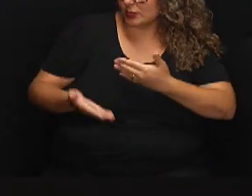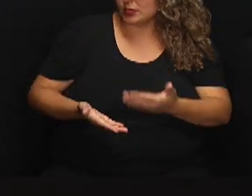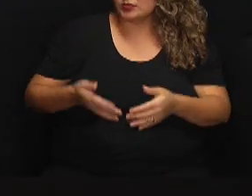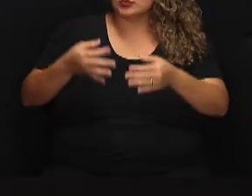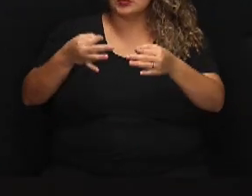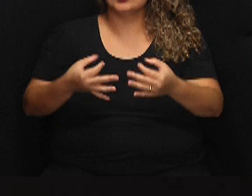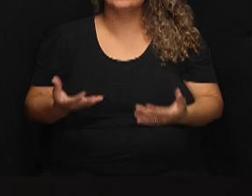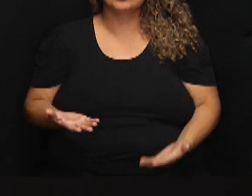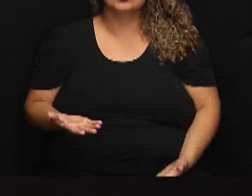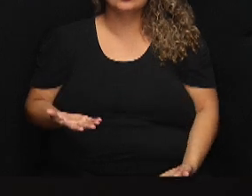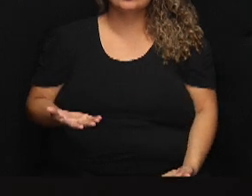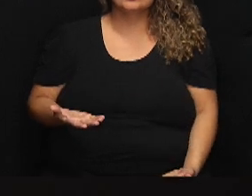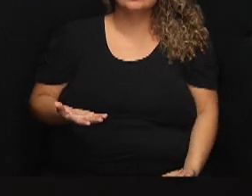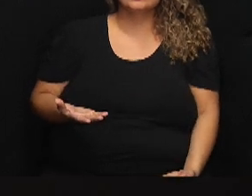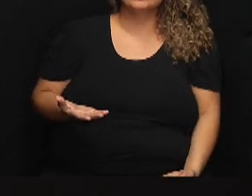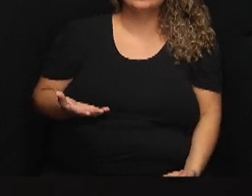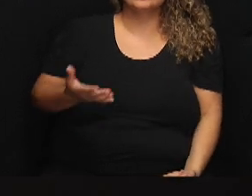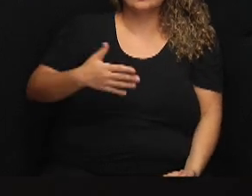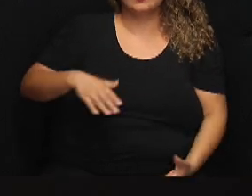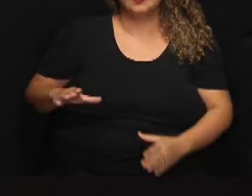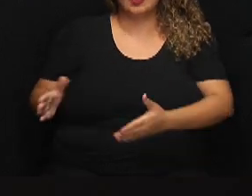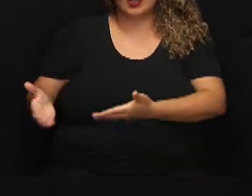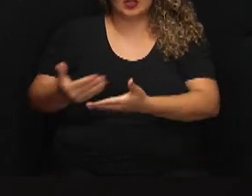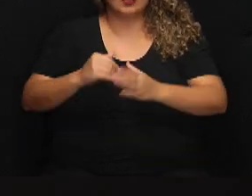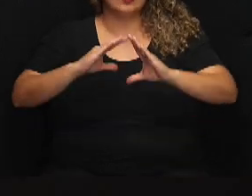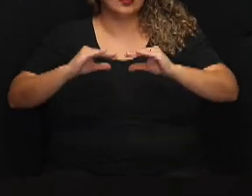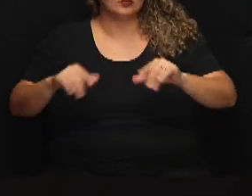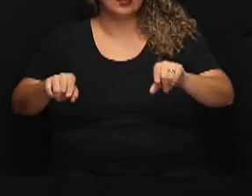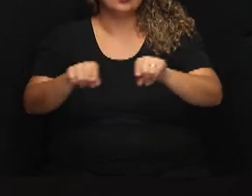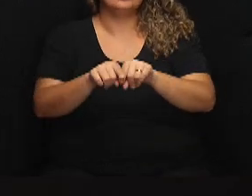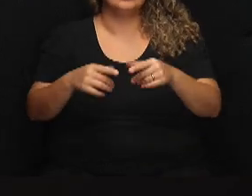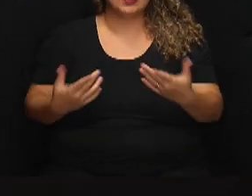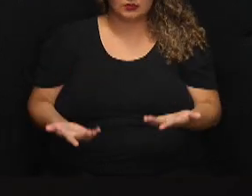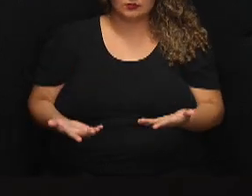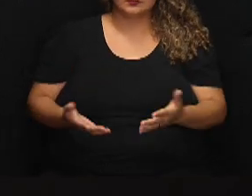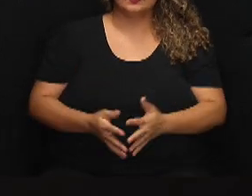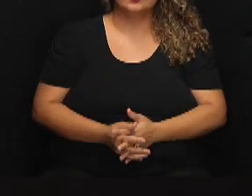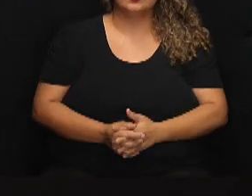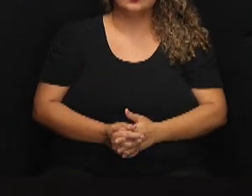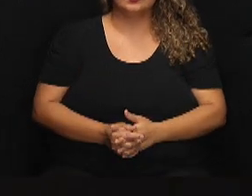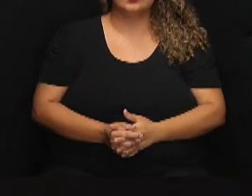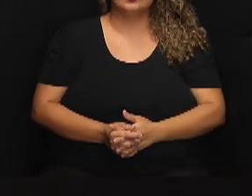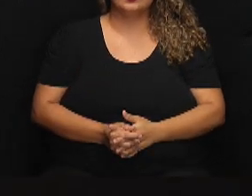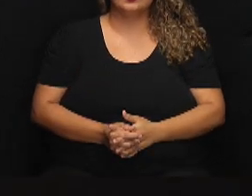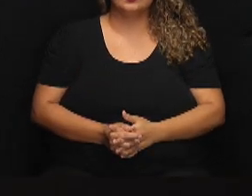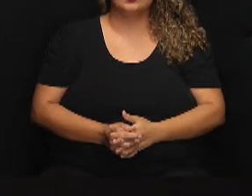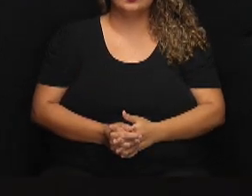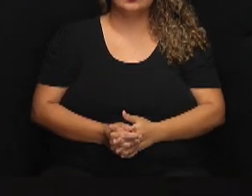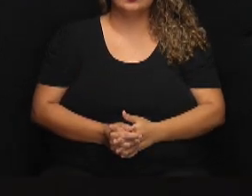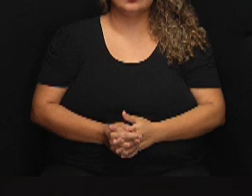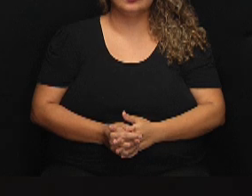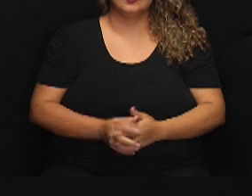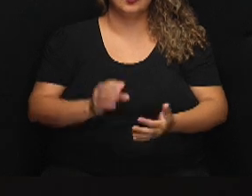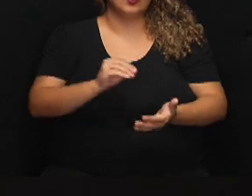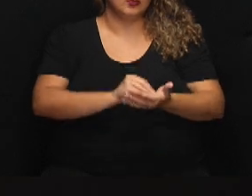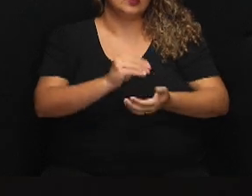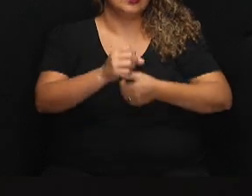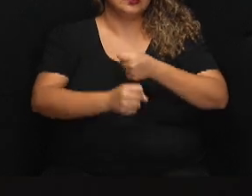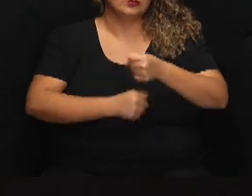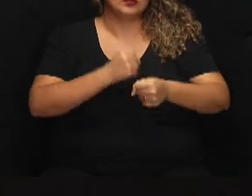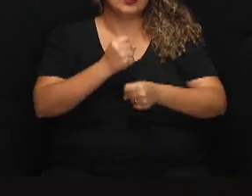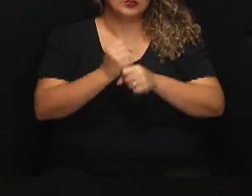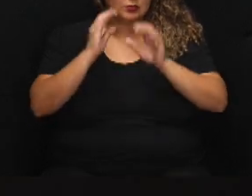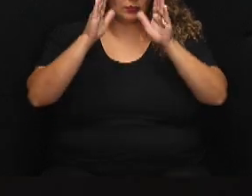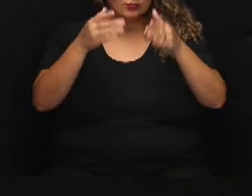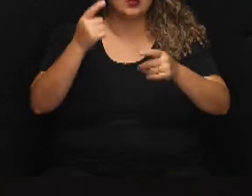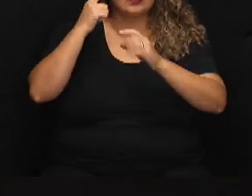justamente desse acolhimento também. Então, o último ano, né, a gente ficou bem focado